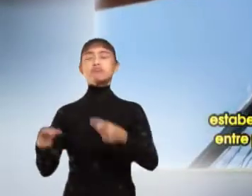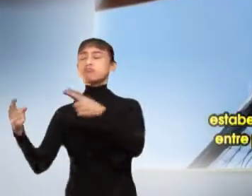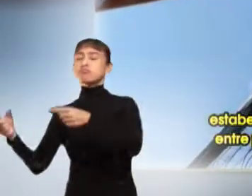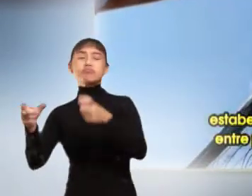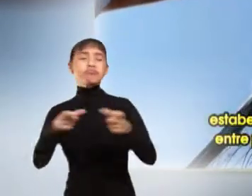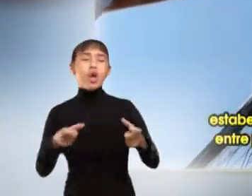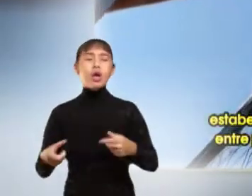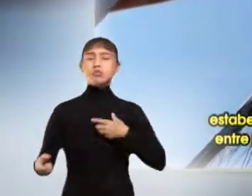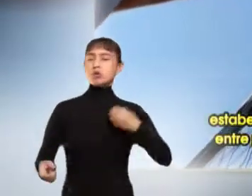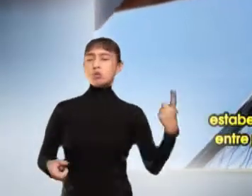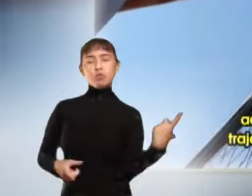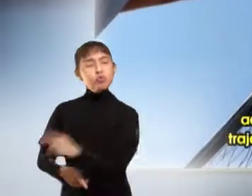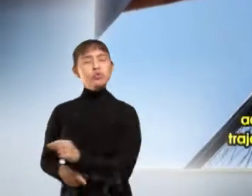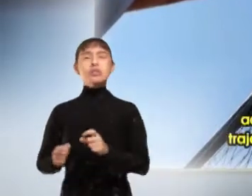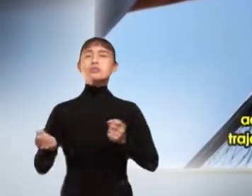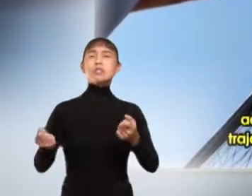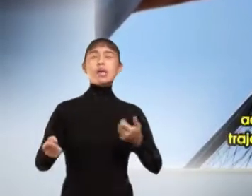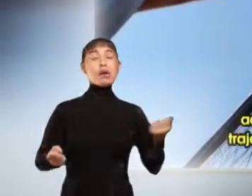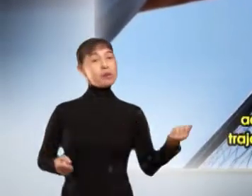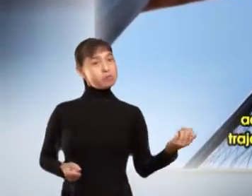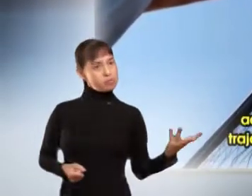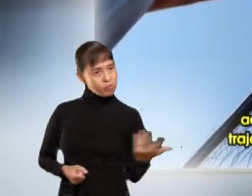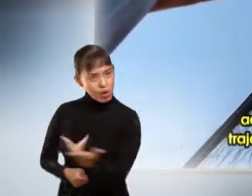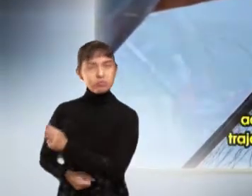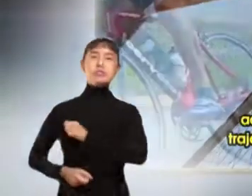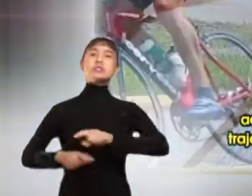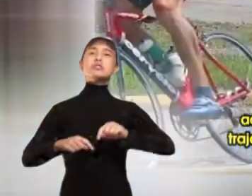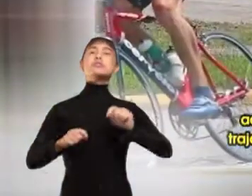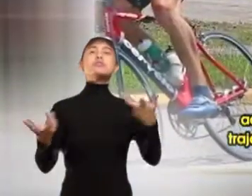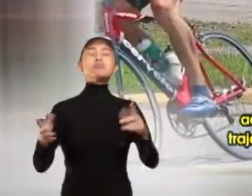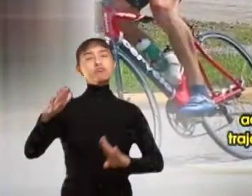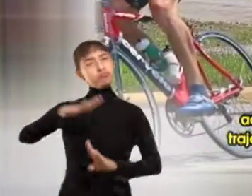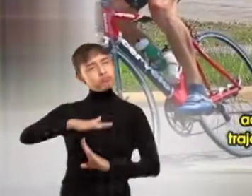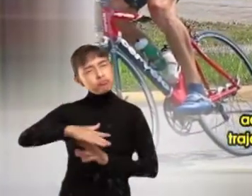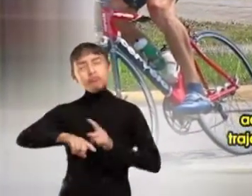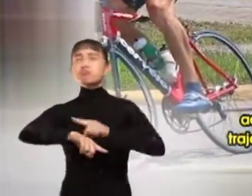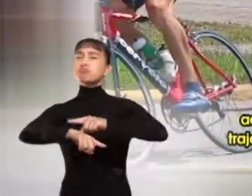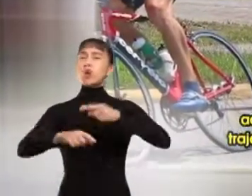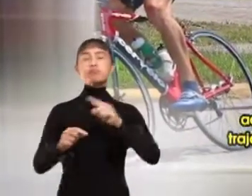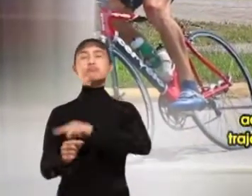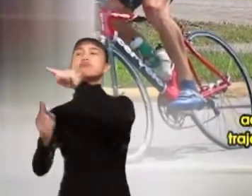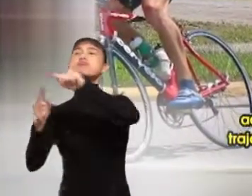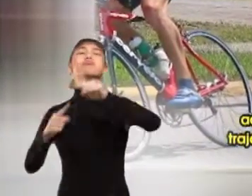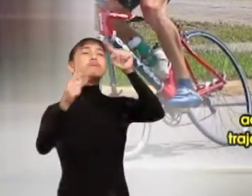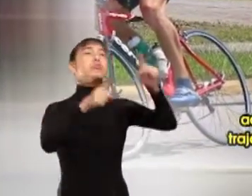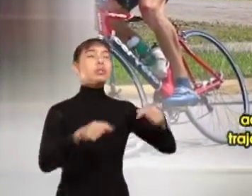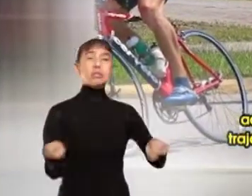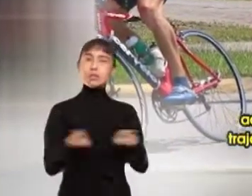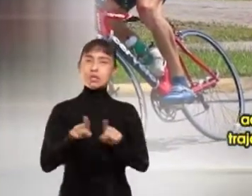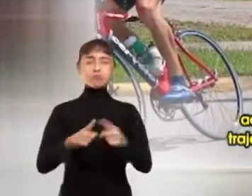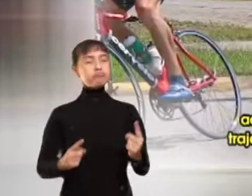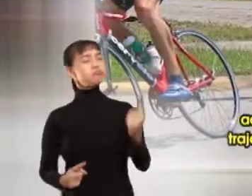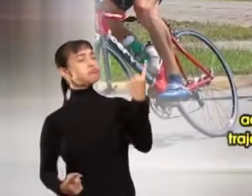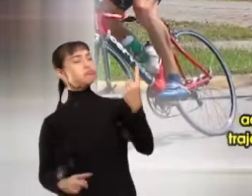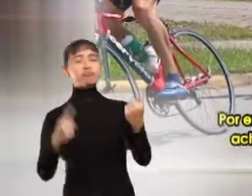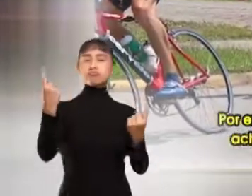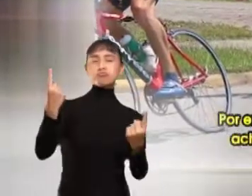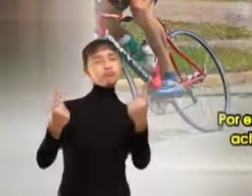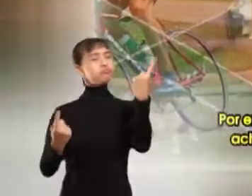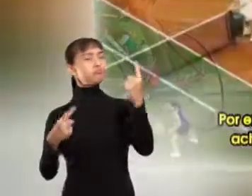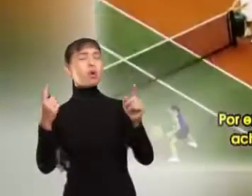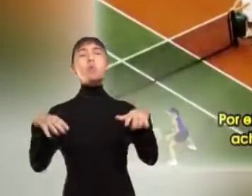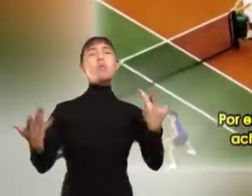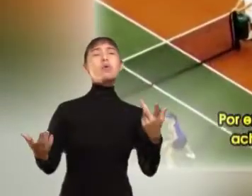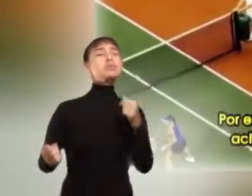posições, velocidades, acelerações, tempo, trajetórias e referenciais.